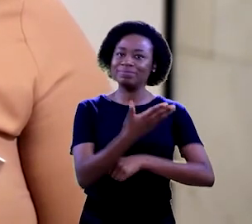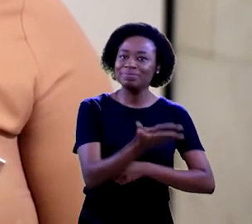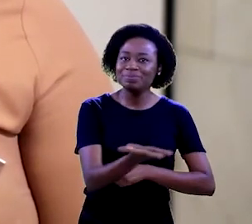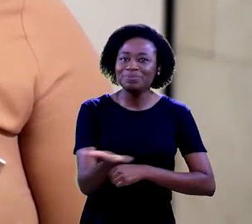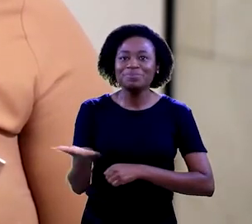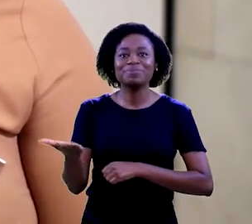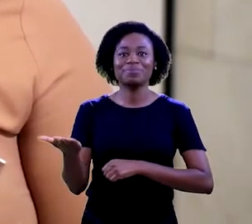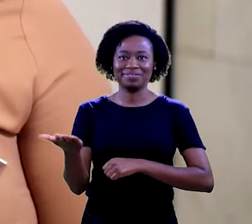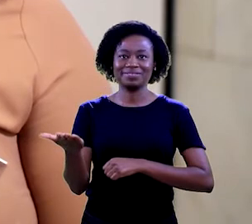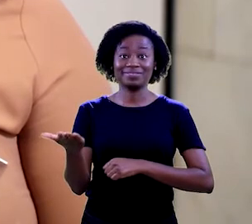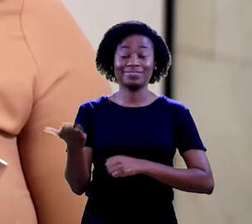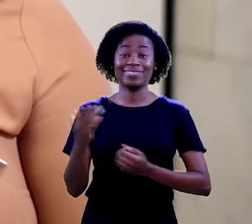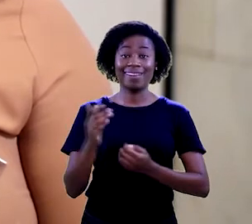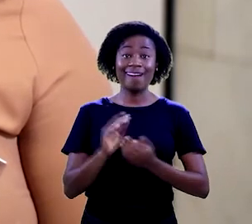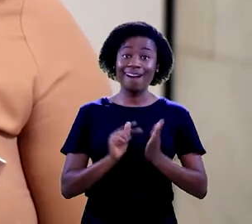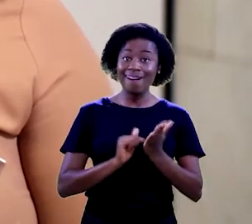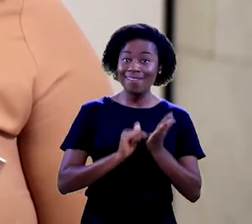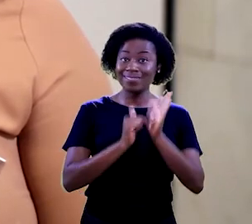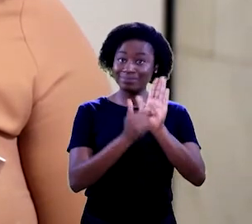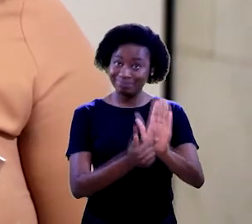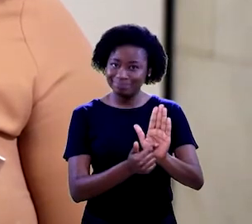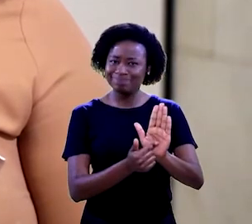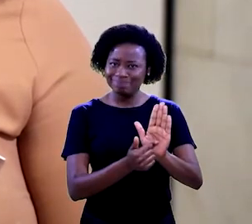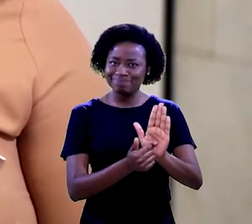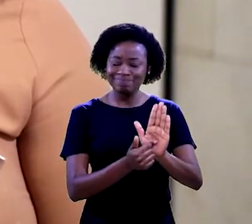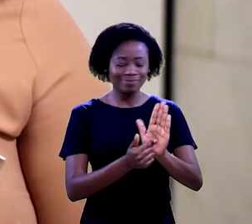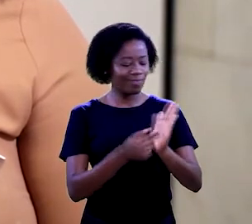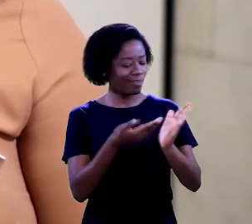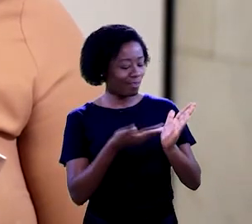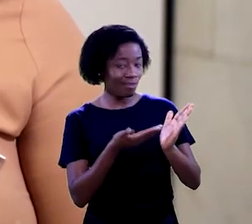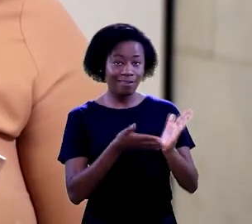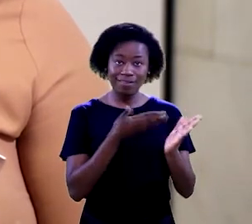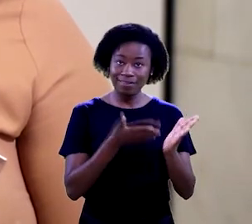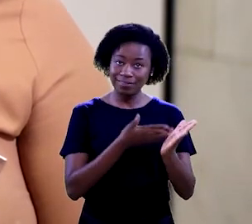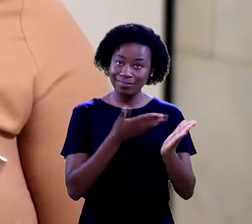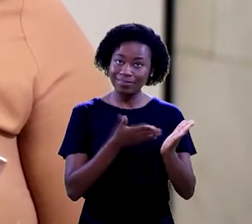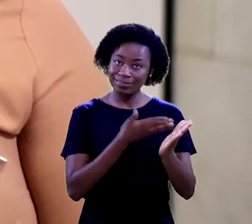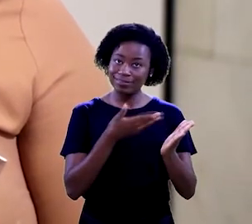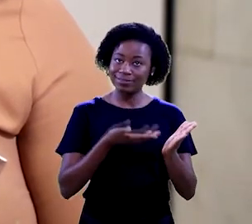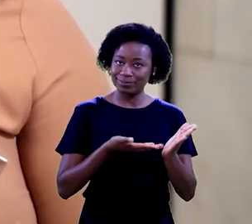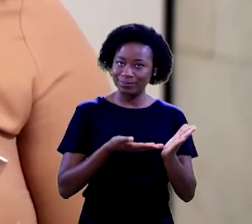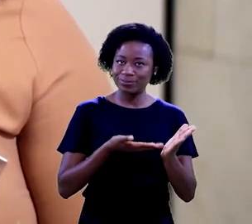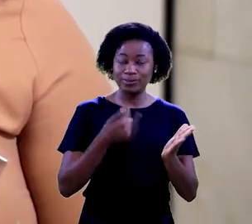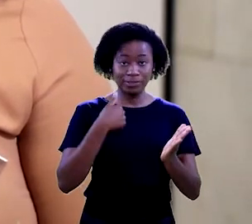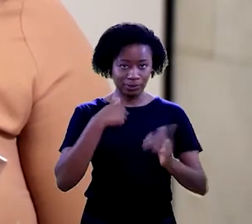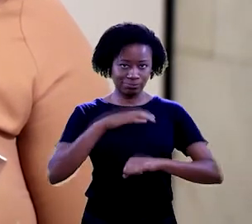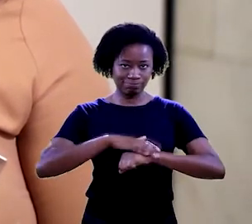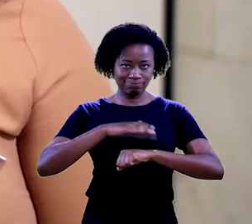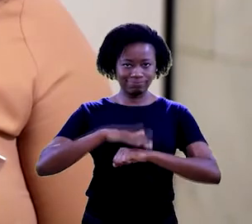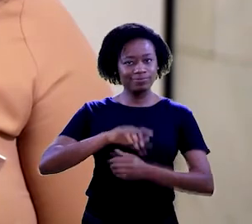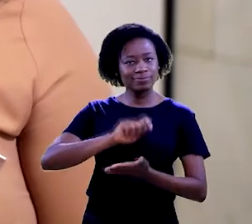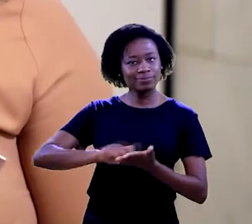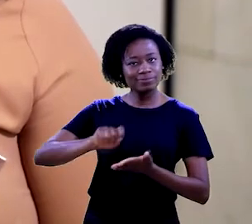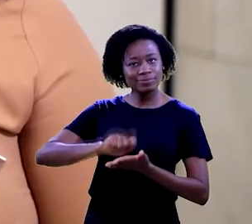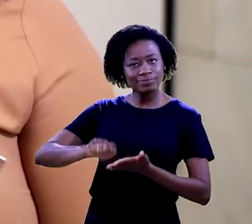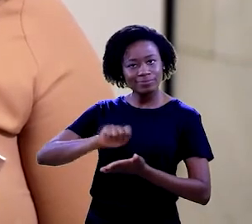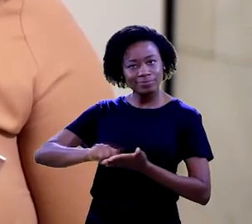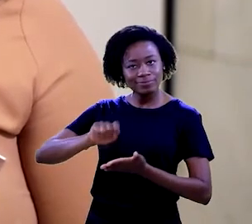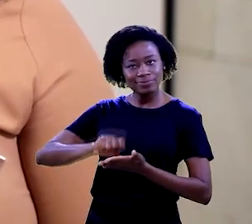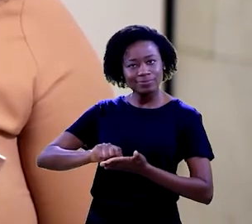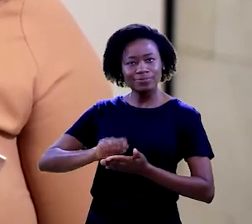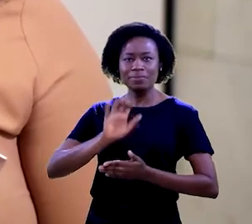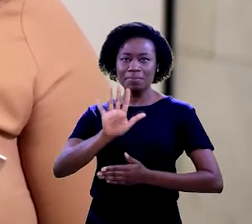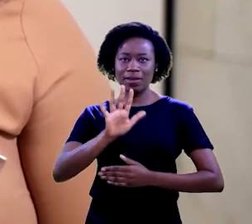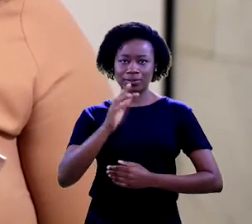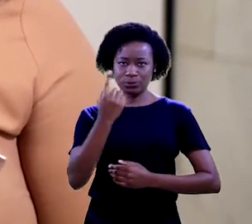e apresentar um pouco da história desse livro, do qual eu sou autora, mas não